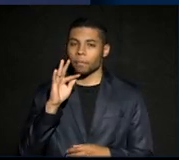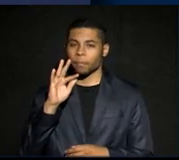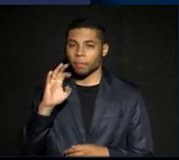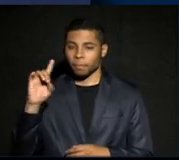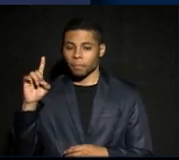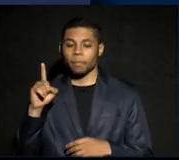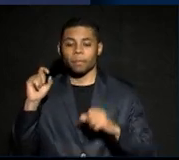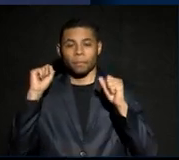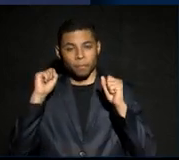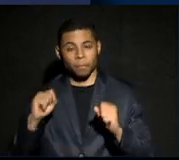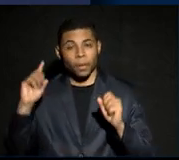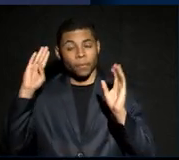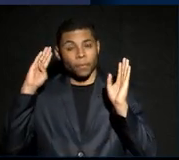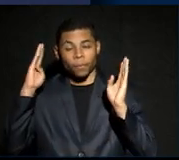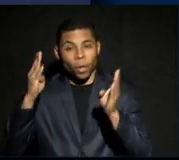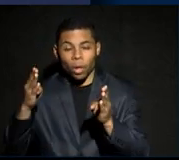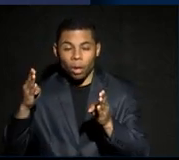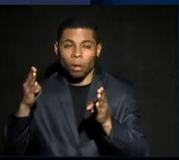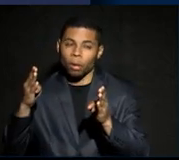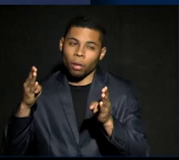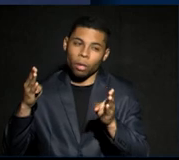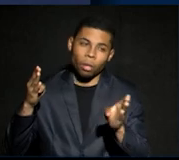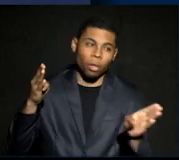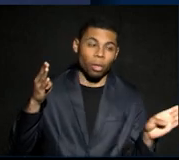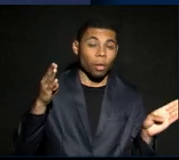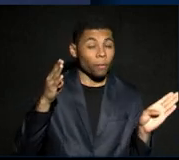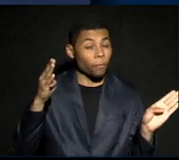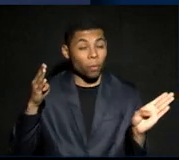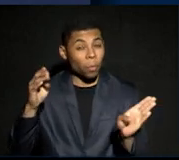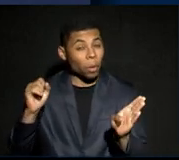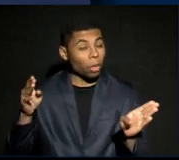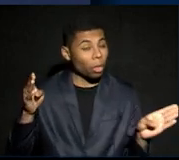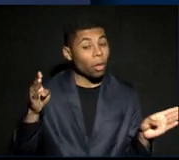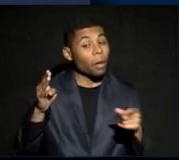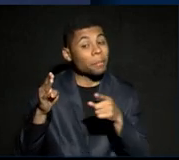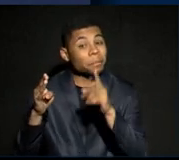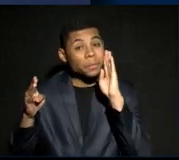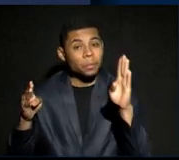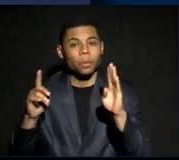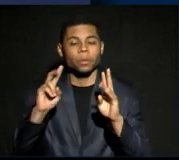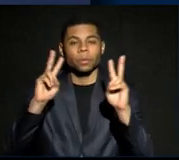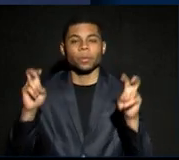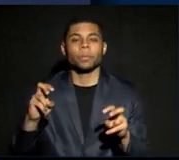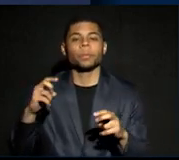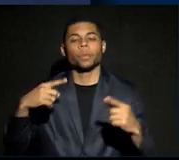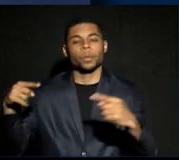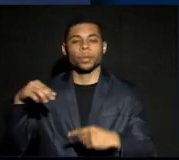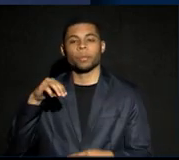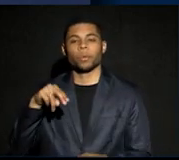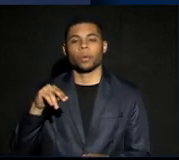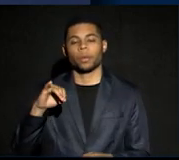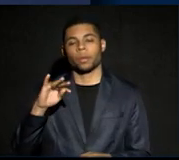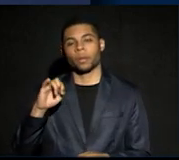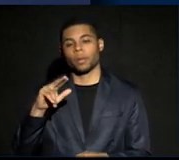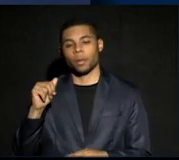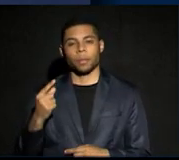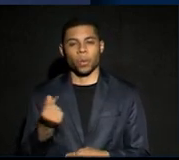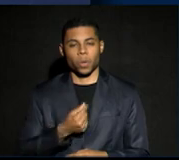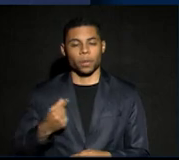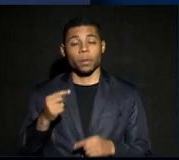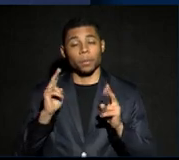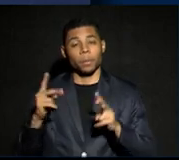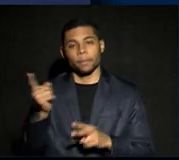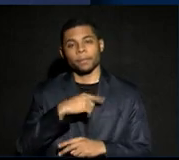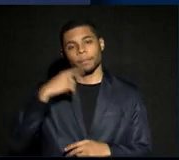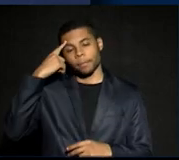ele pode estar desfocando da coisa principal, que é a transmissão da política monetária via financial conditions,